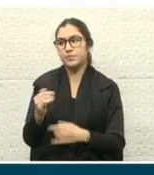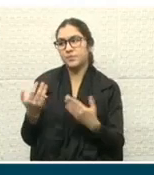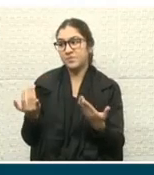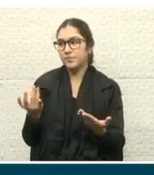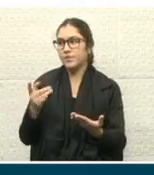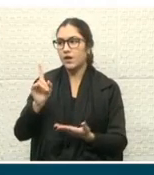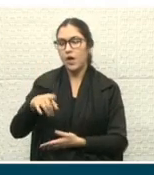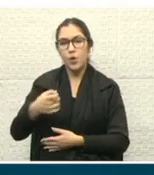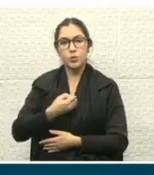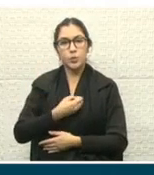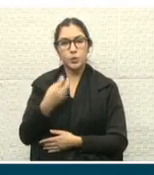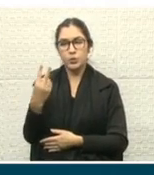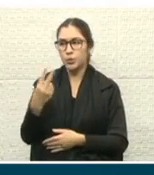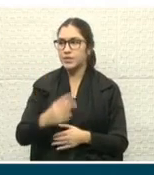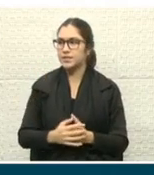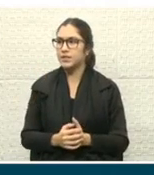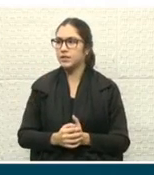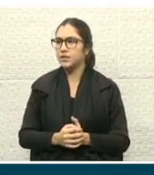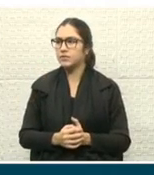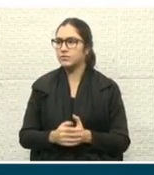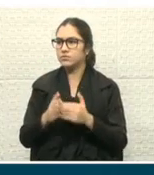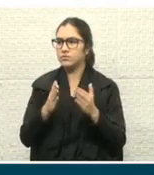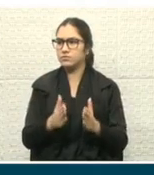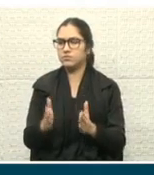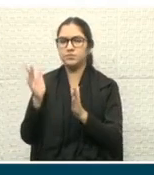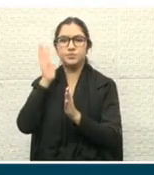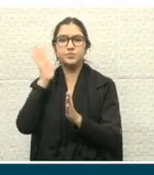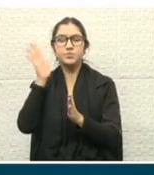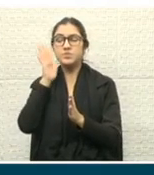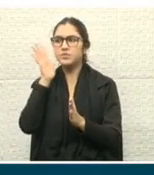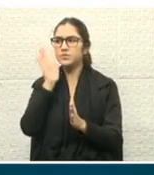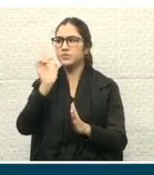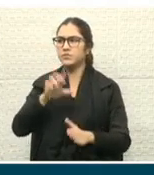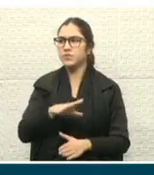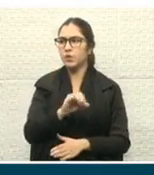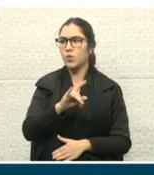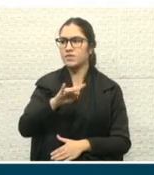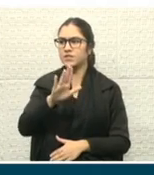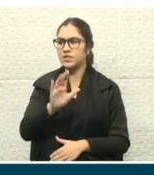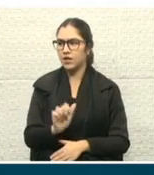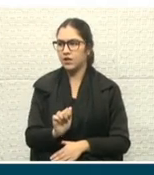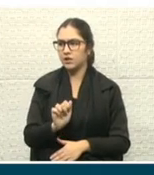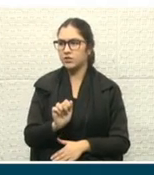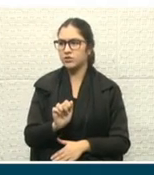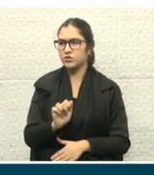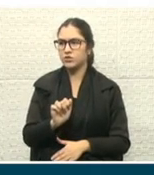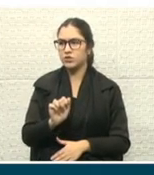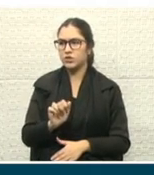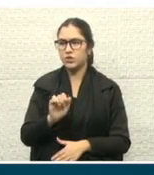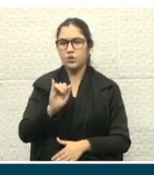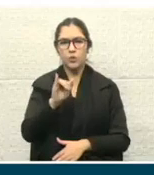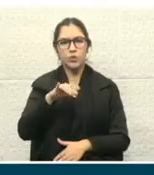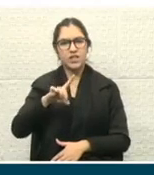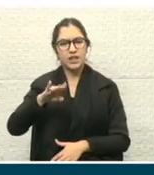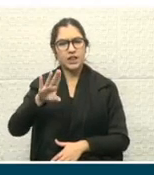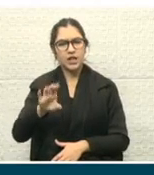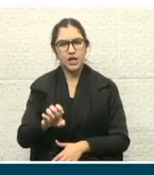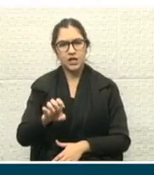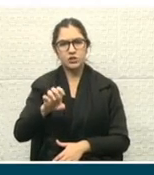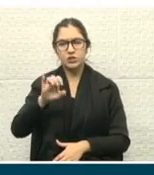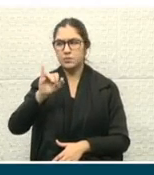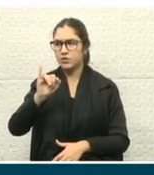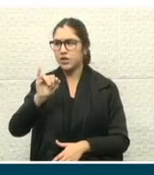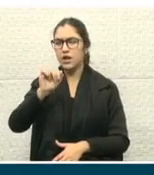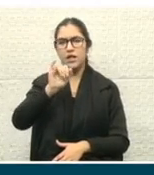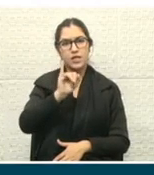caso é o número 2. E a parte imaginária é o coeficiente da unidade imaginária.